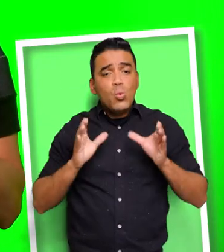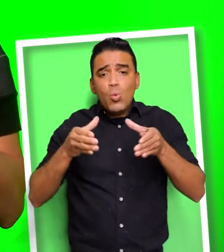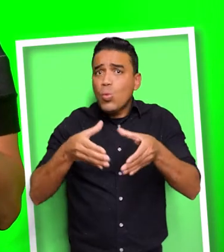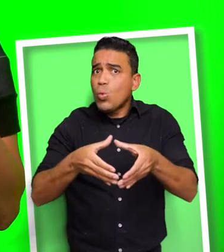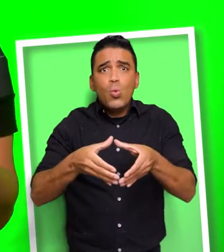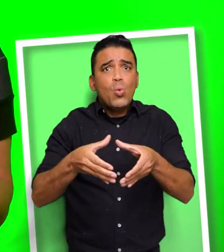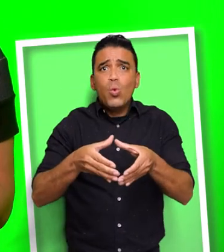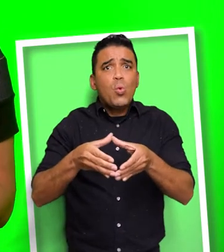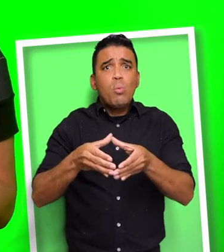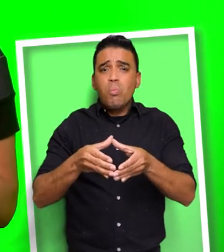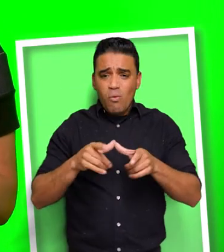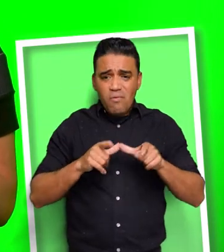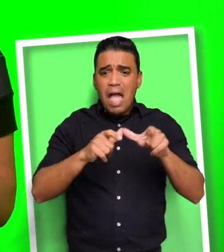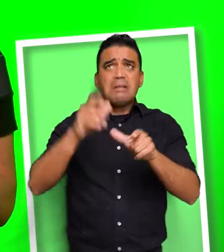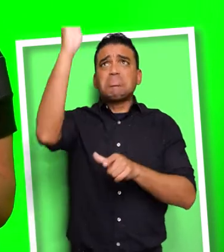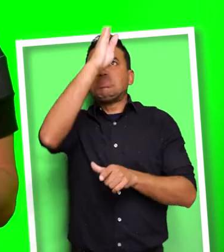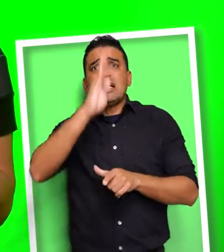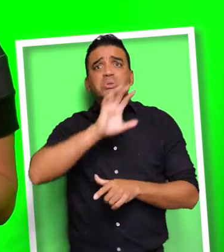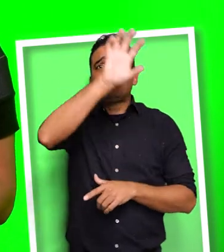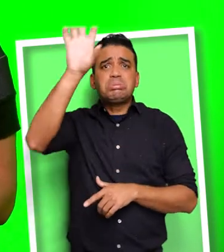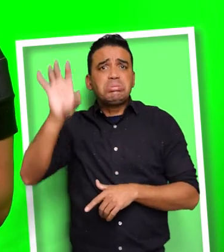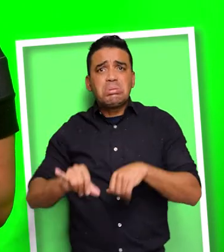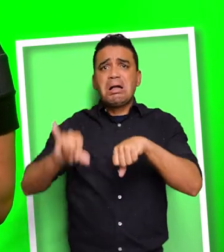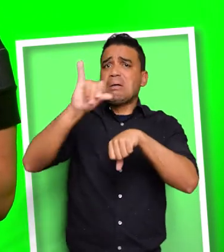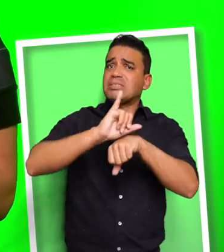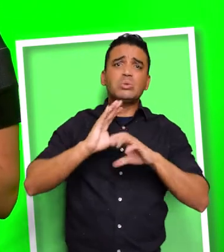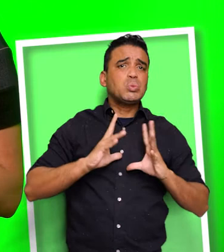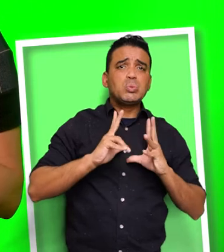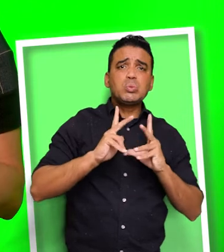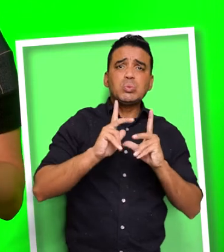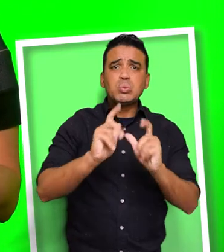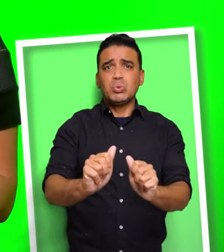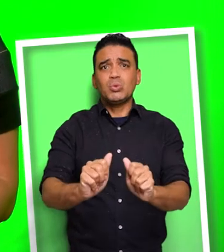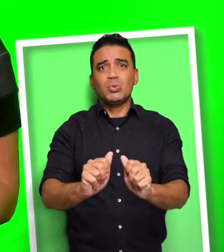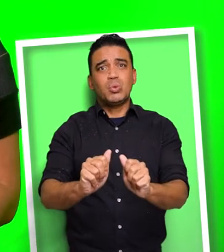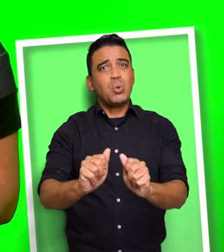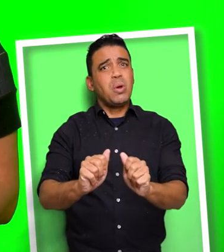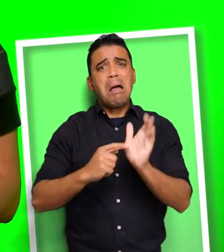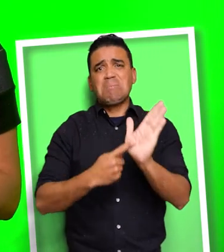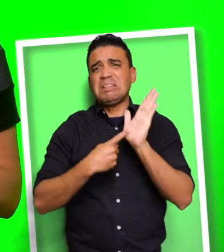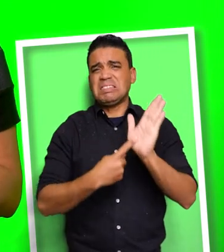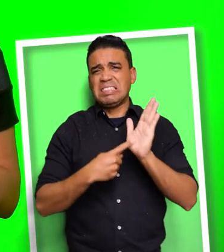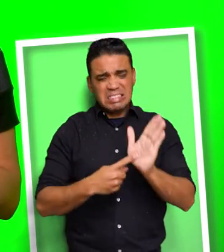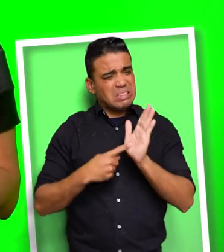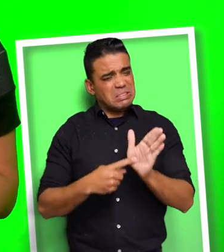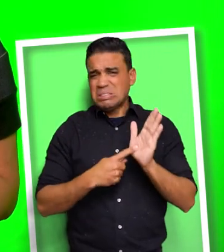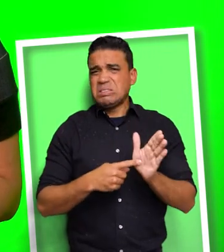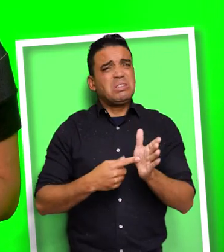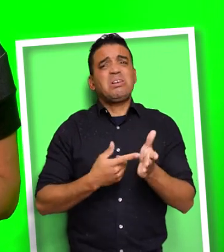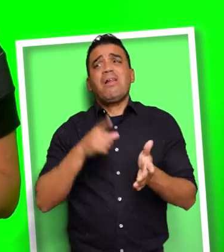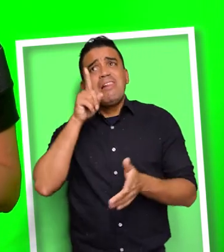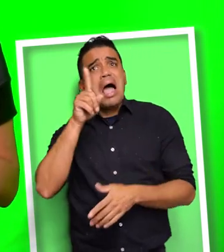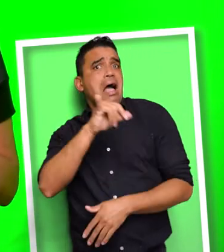que ia ter circular o Brasil, né, assim, várias capitais, que ia fazer uma grande temporada de